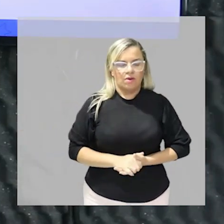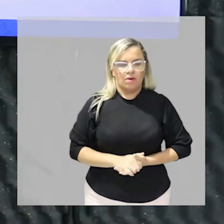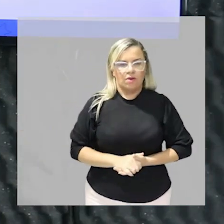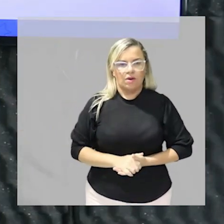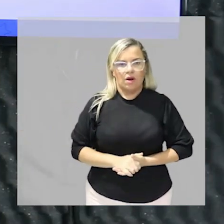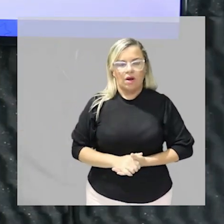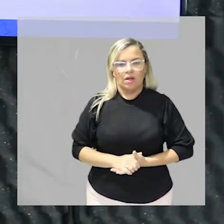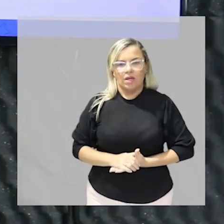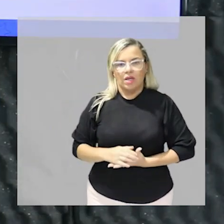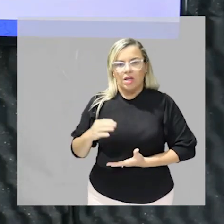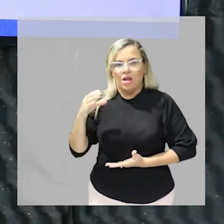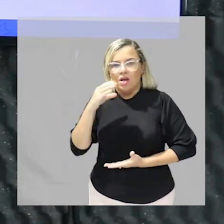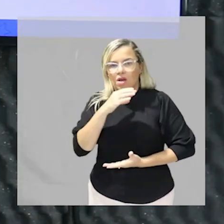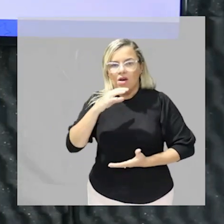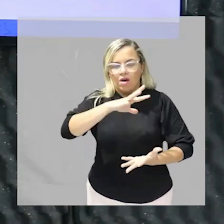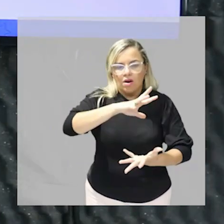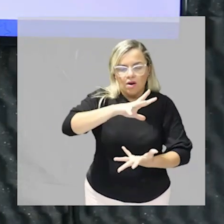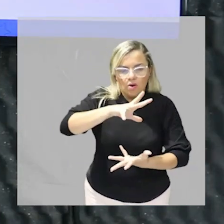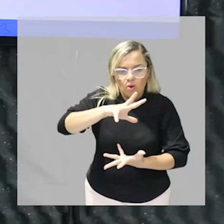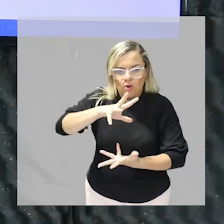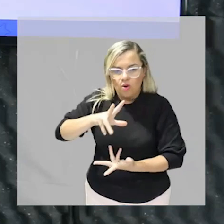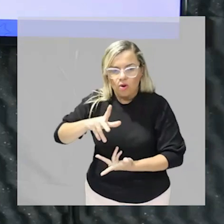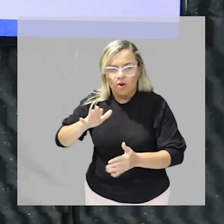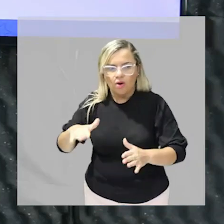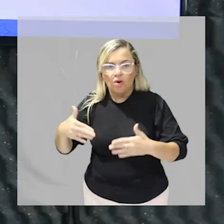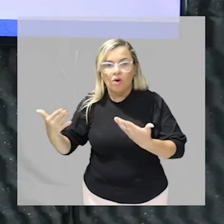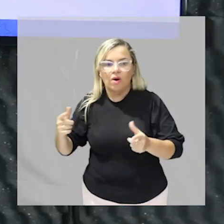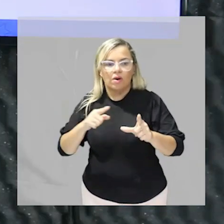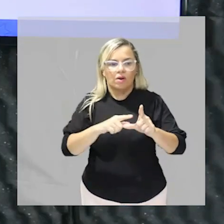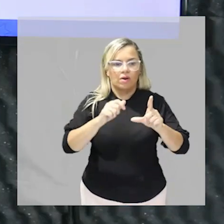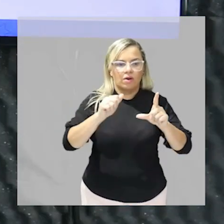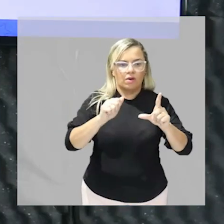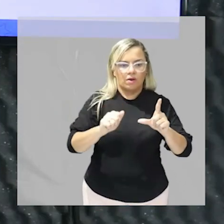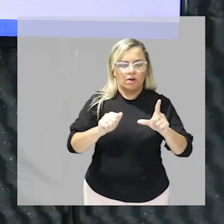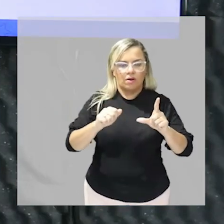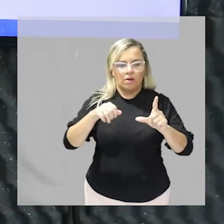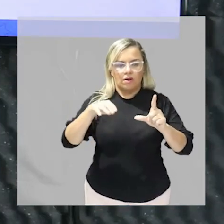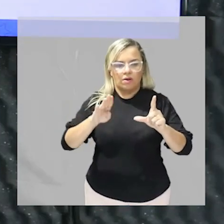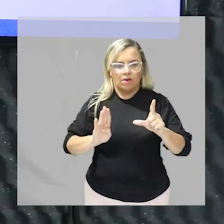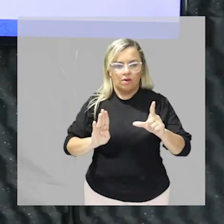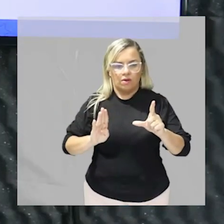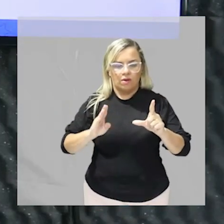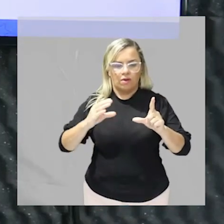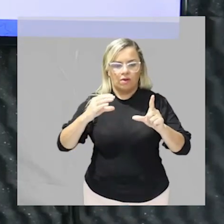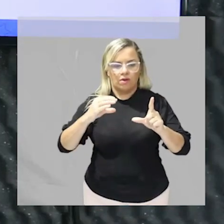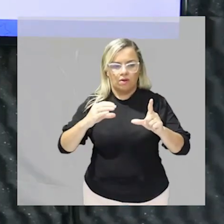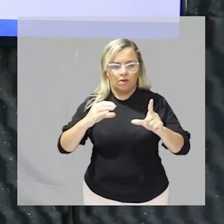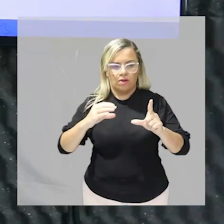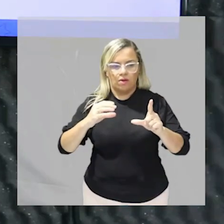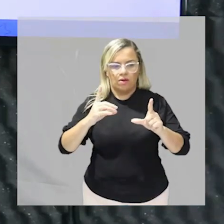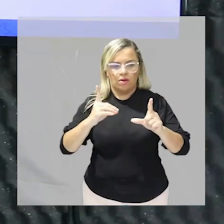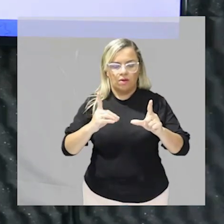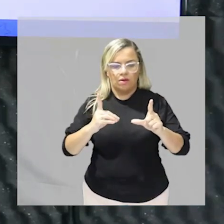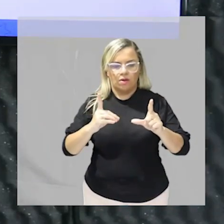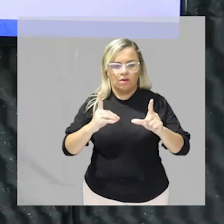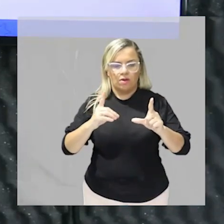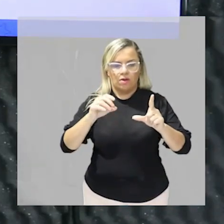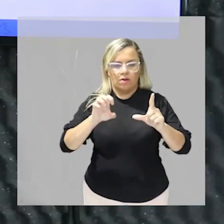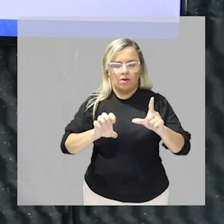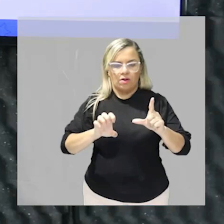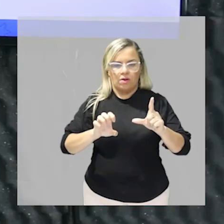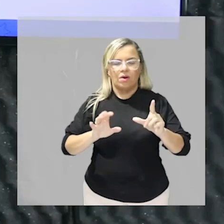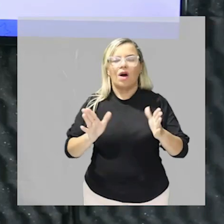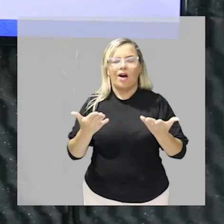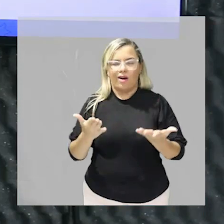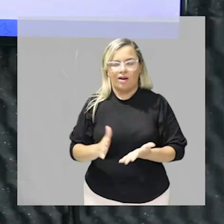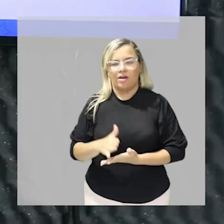global, tá certo? E aí qual é? Efeito estufa, eutrofização, inversão térmica, assoreamento, desmatamento? Eu sei que tu